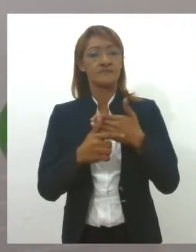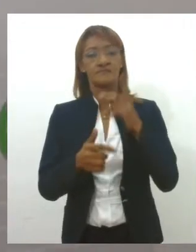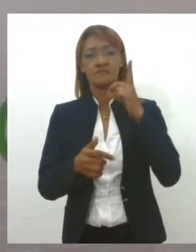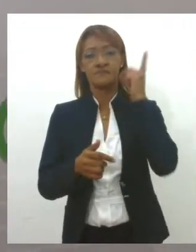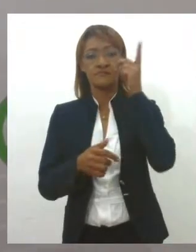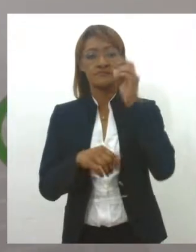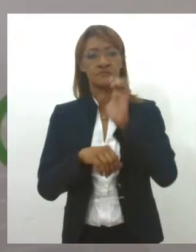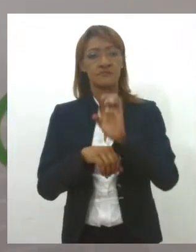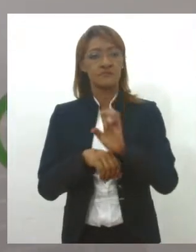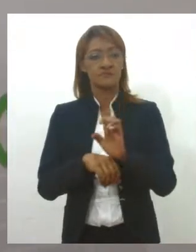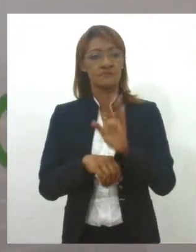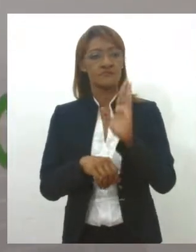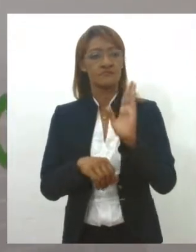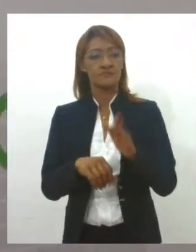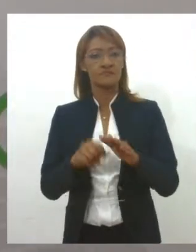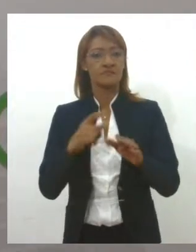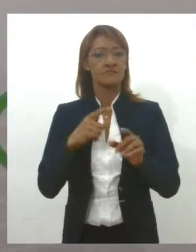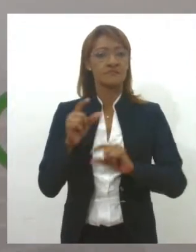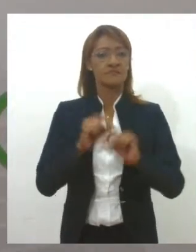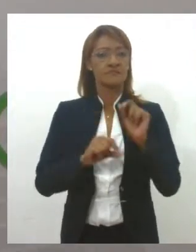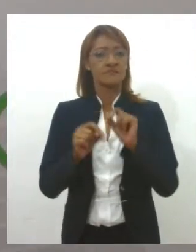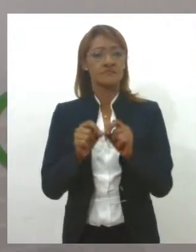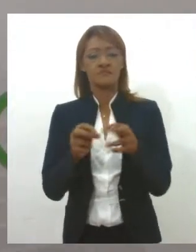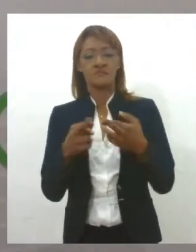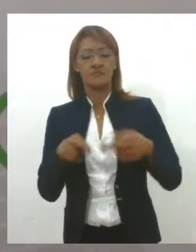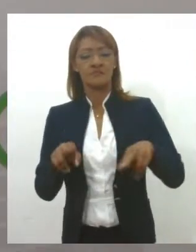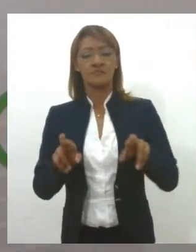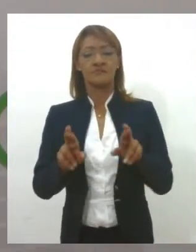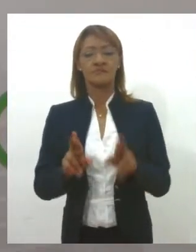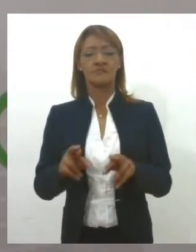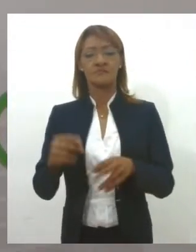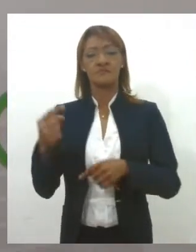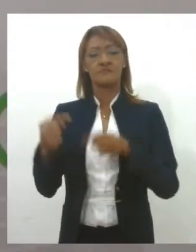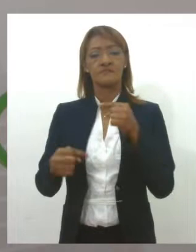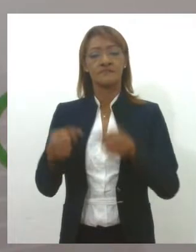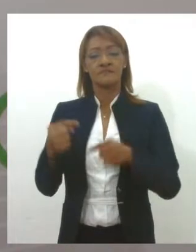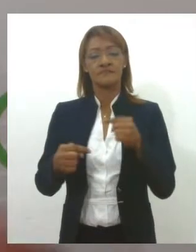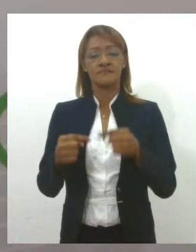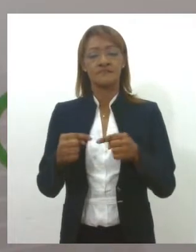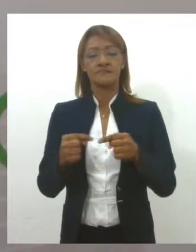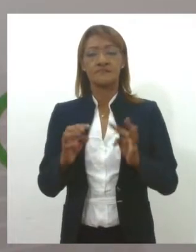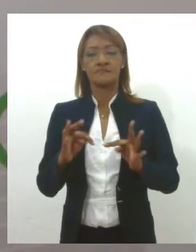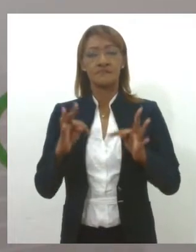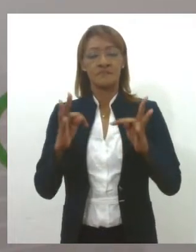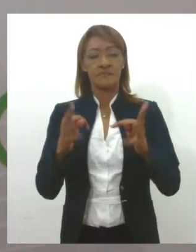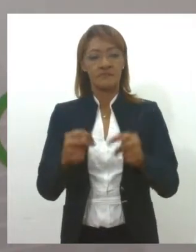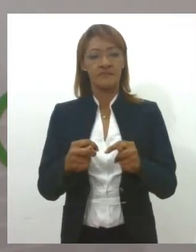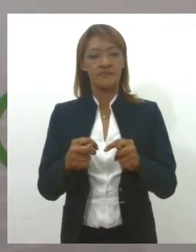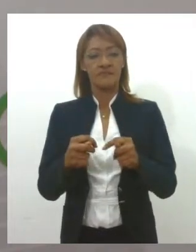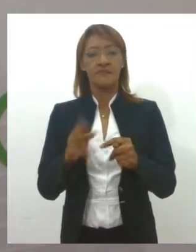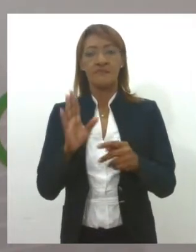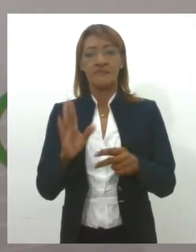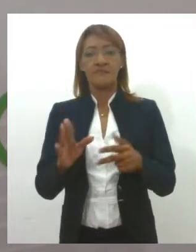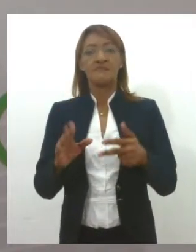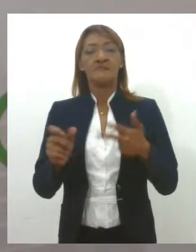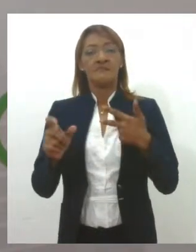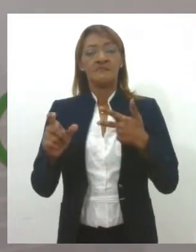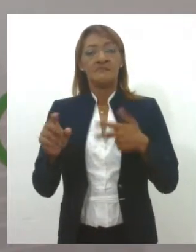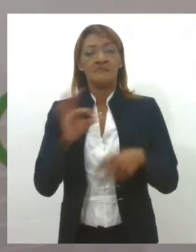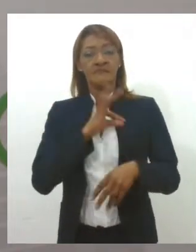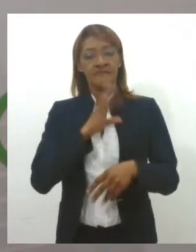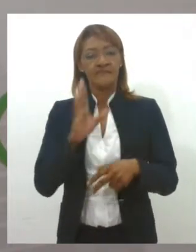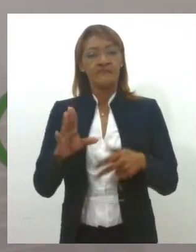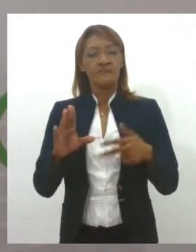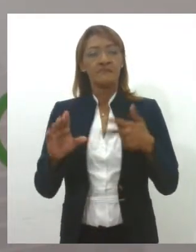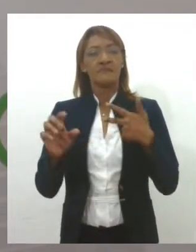abre portas encontrar caminhos o diálogo entre as categorias e o executivo e assim a gente